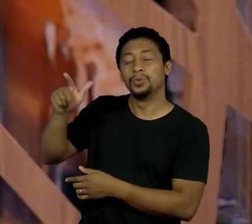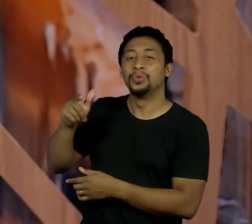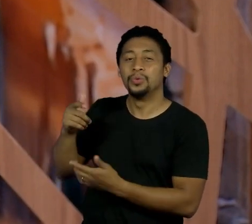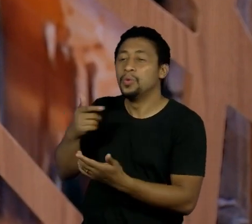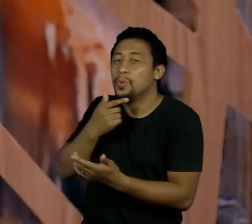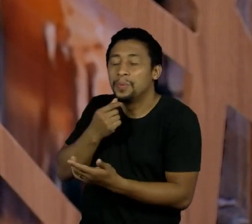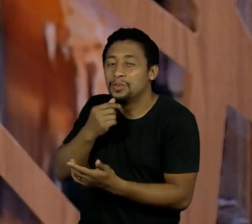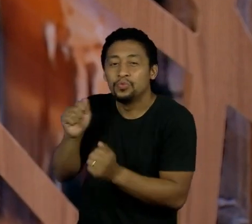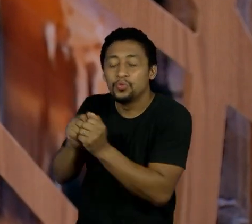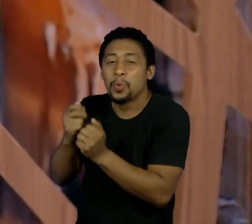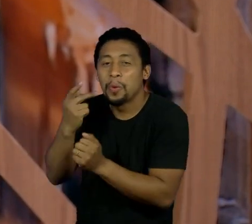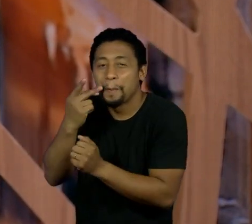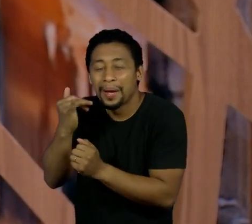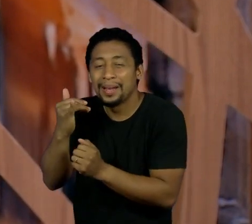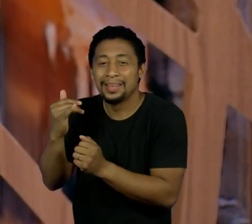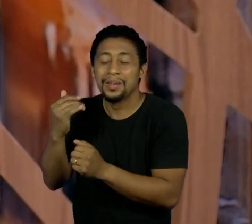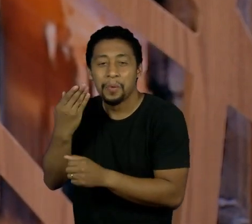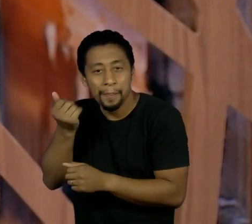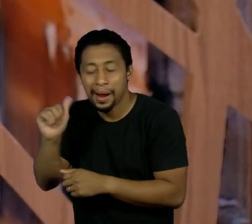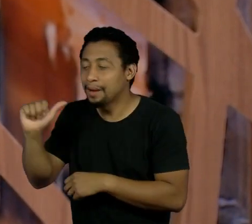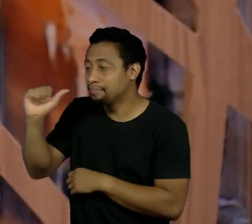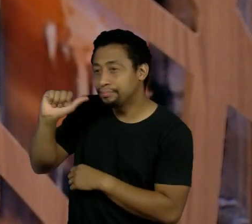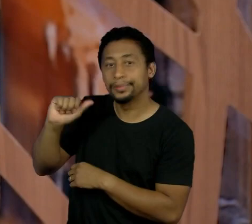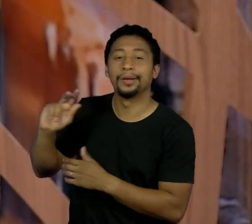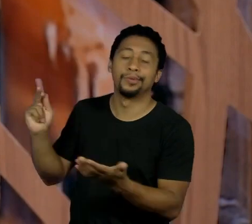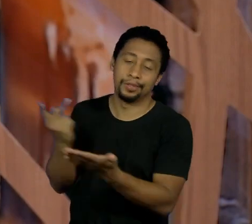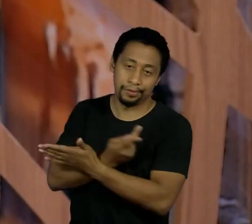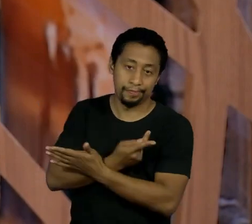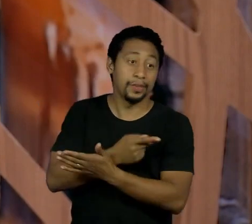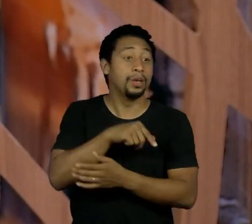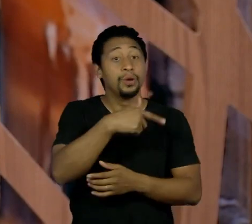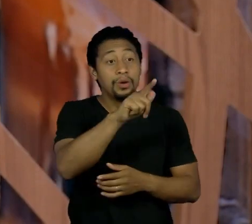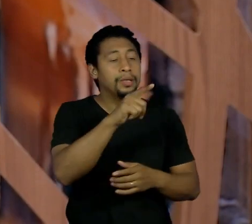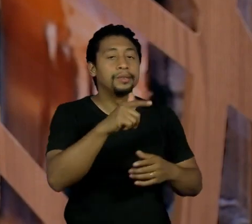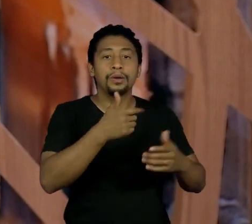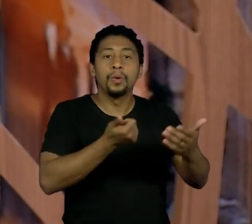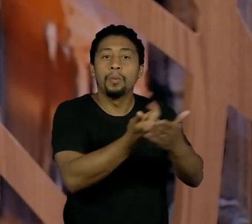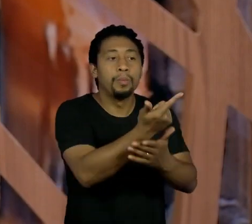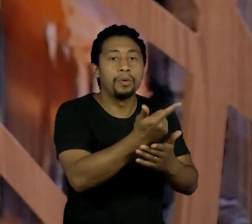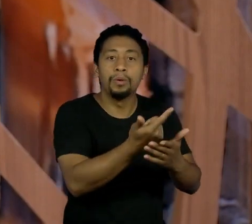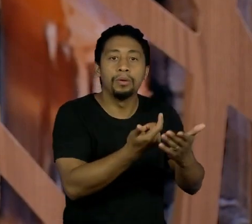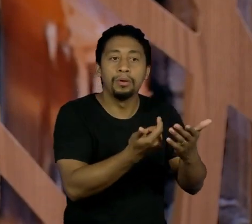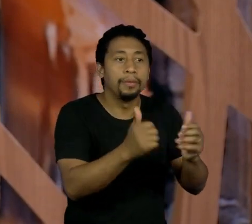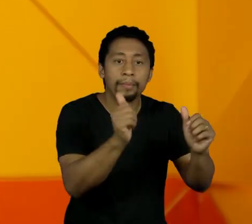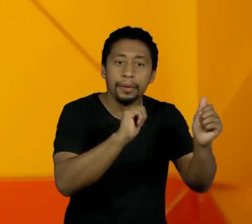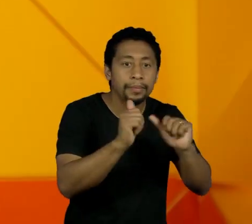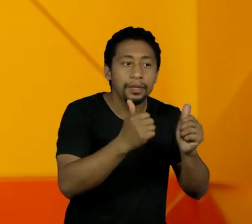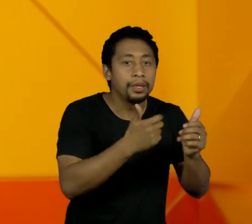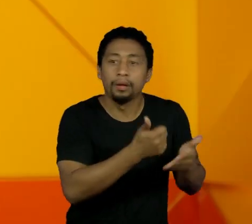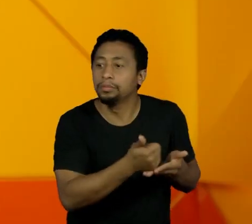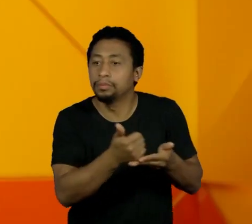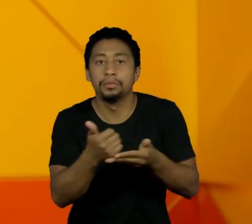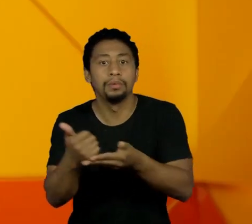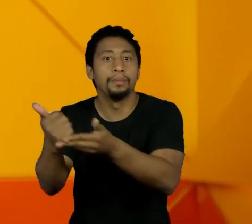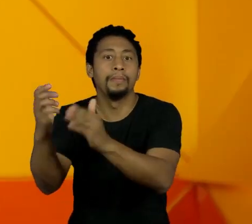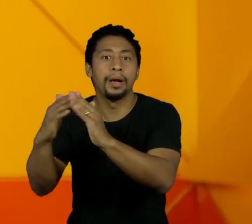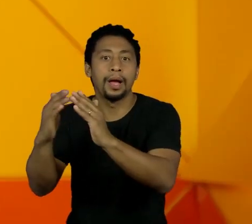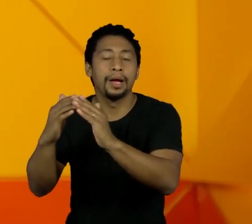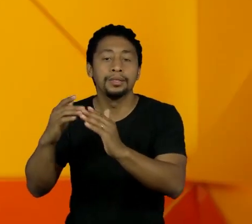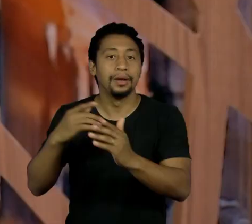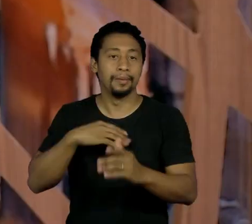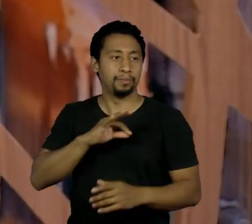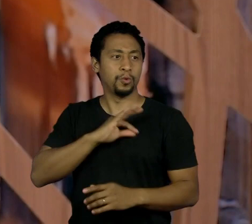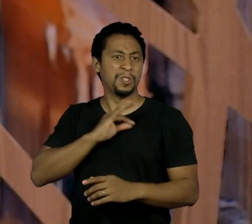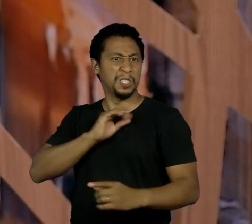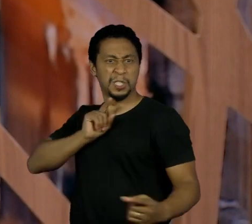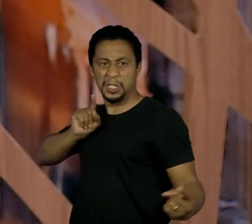e Débora estavam voltando de uma adega na quebrada. Então, assim, eles estavam simplesmente vivendo as suas vidas e foram abordados porque a